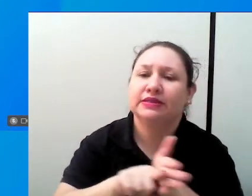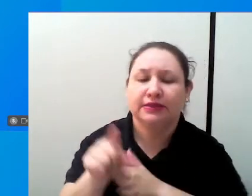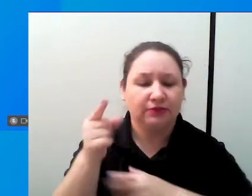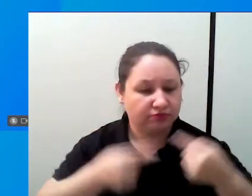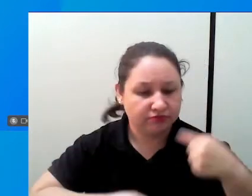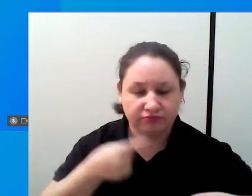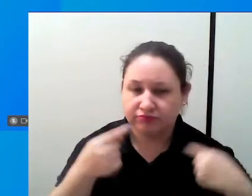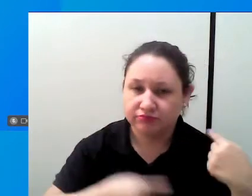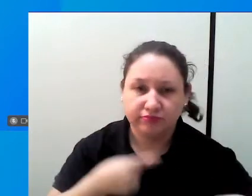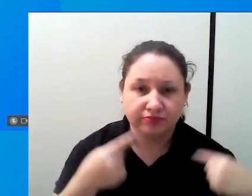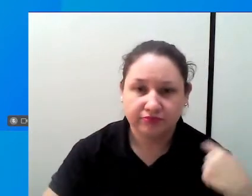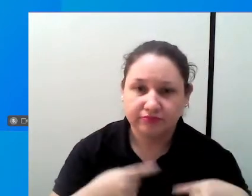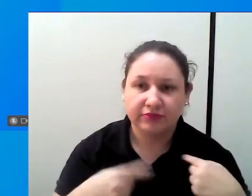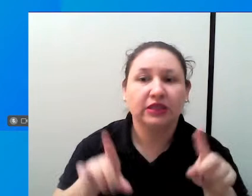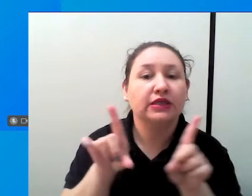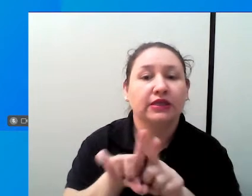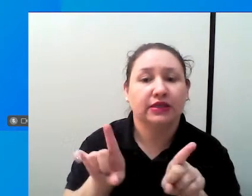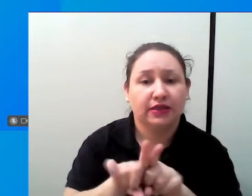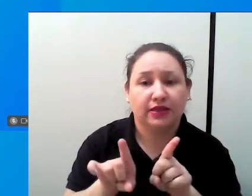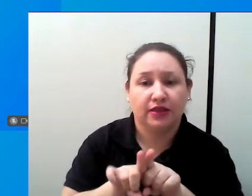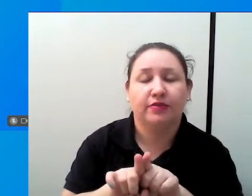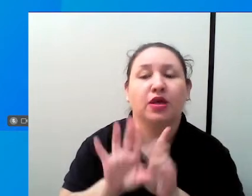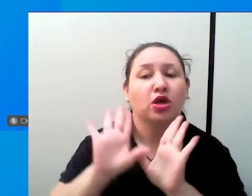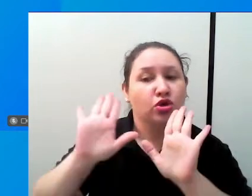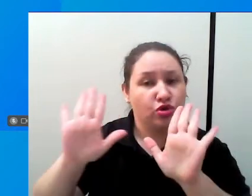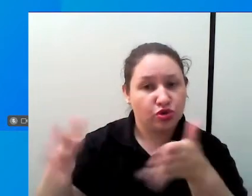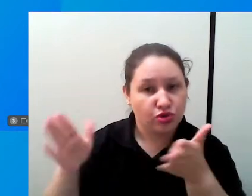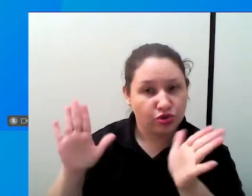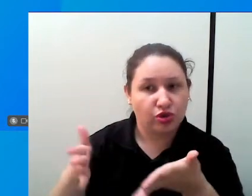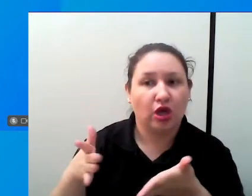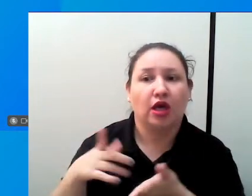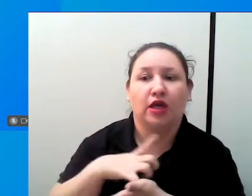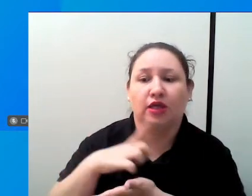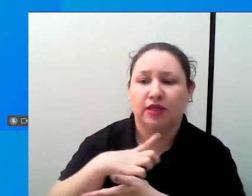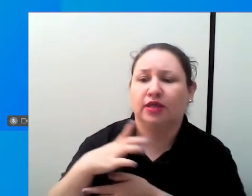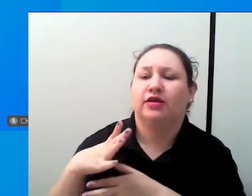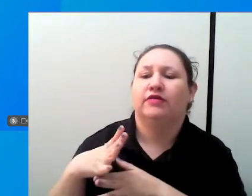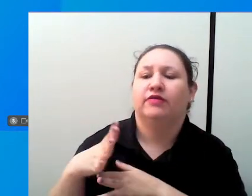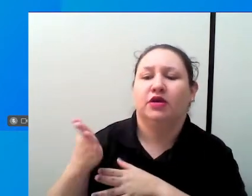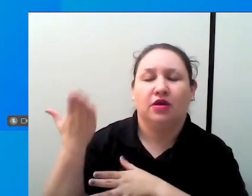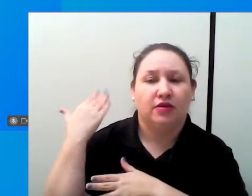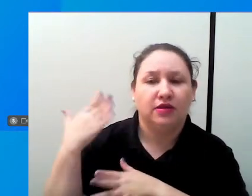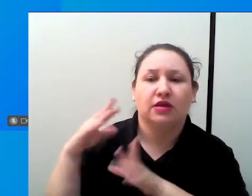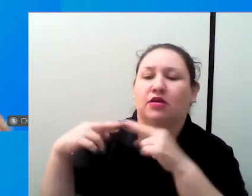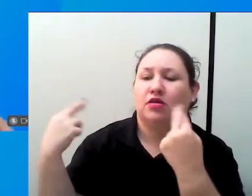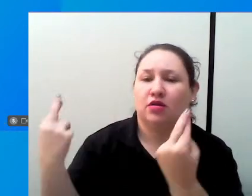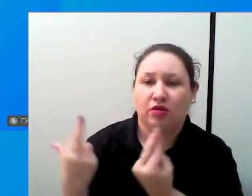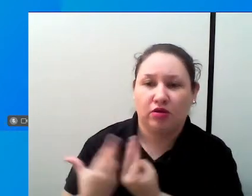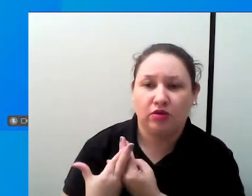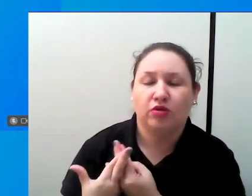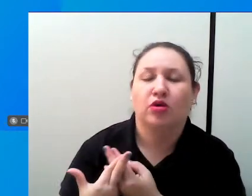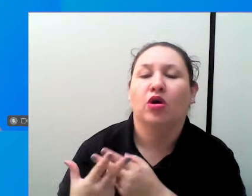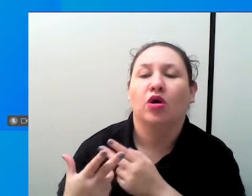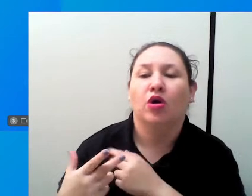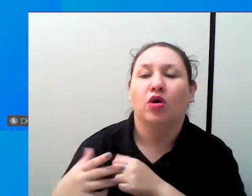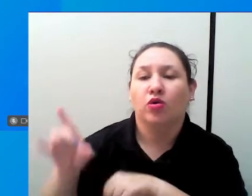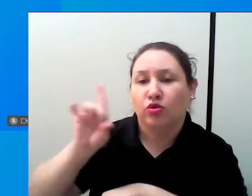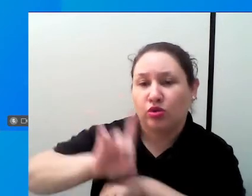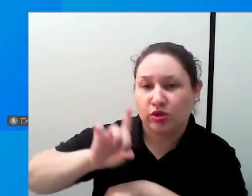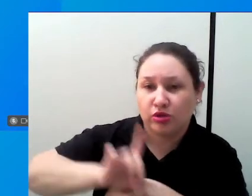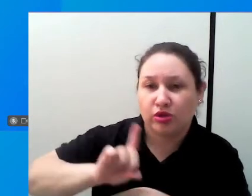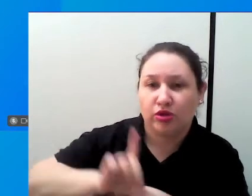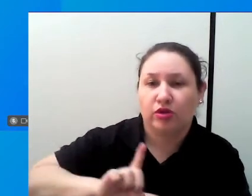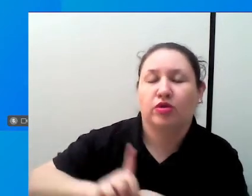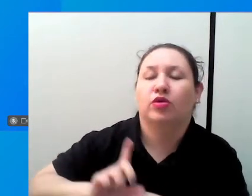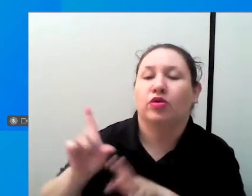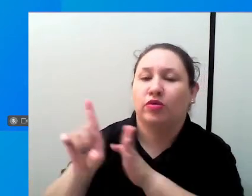questões. Discutimos também e dialogamos com a Pró-Reitoria de Pesquisa sobre essa constituição do documento de minuta